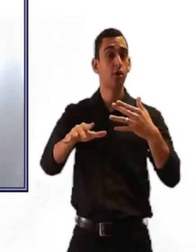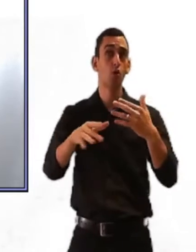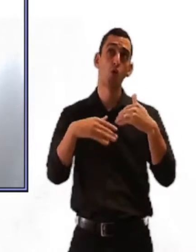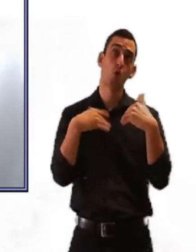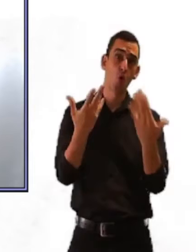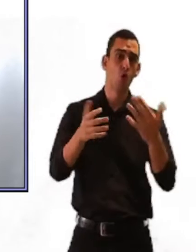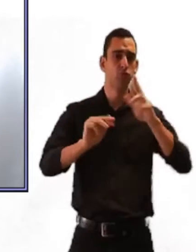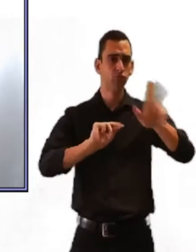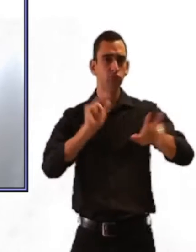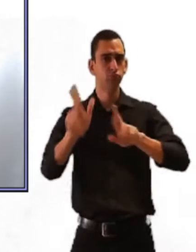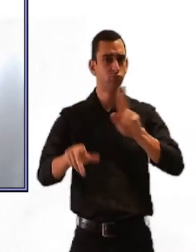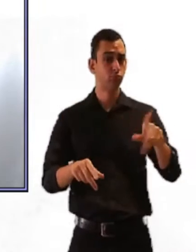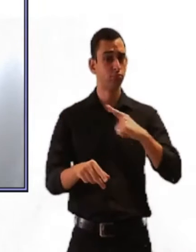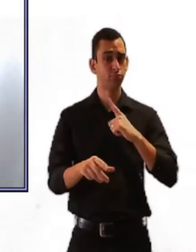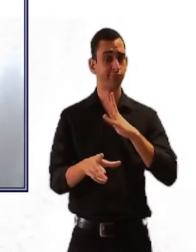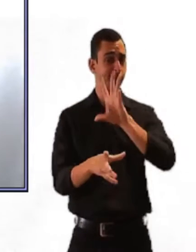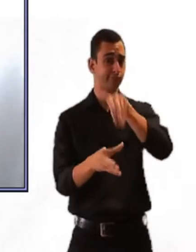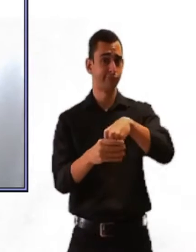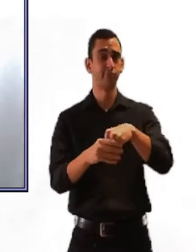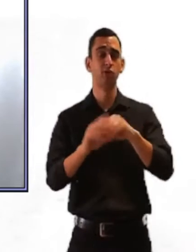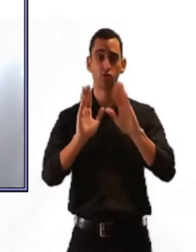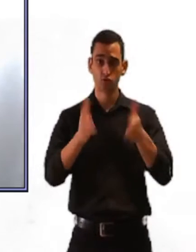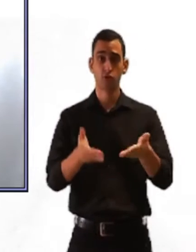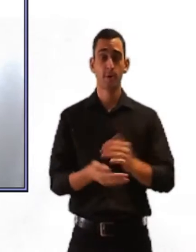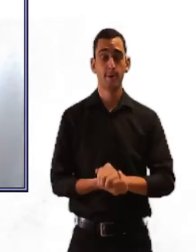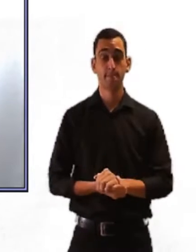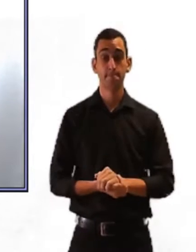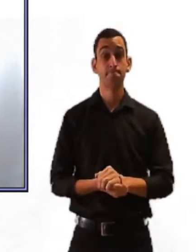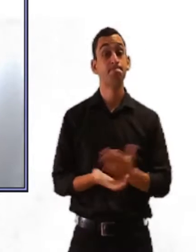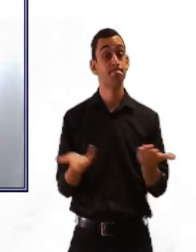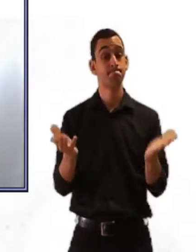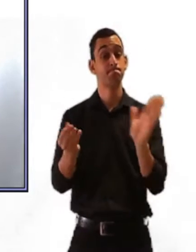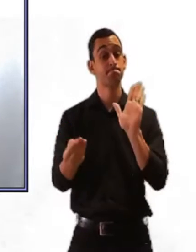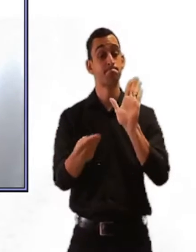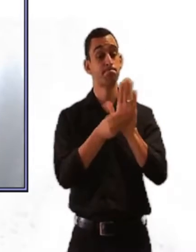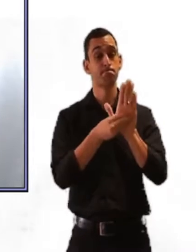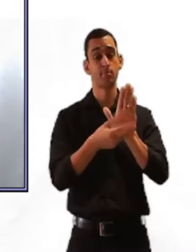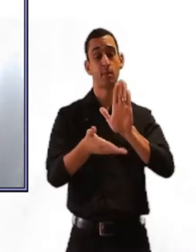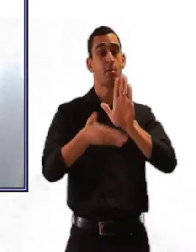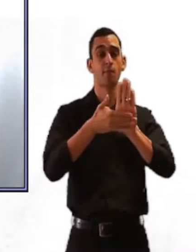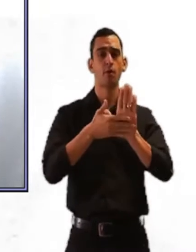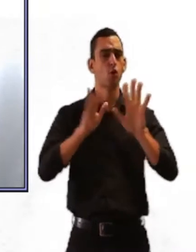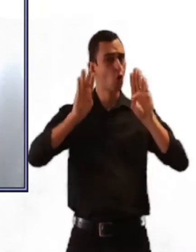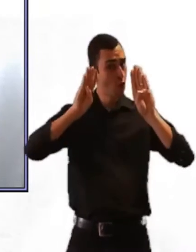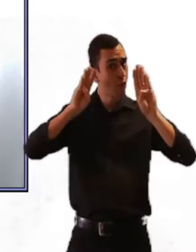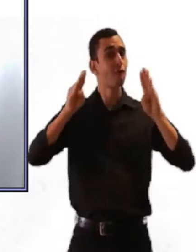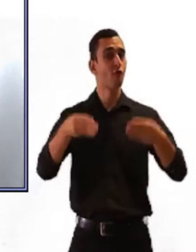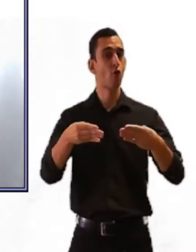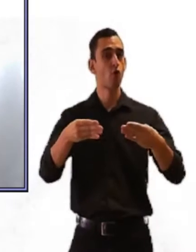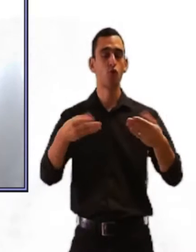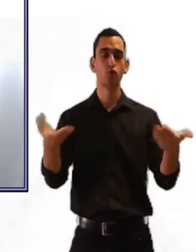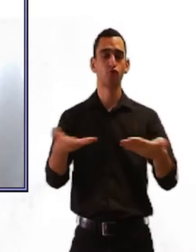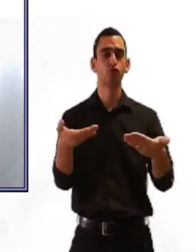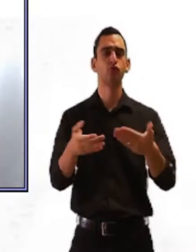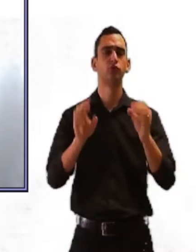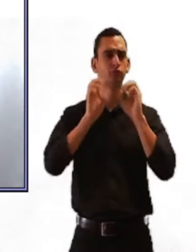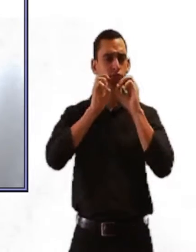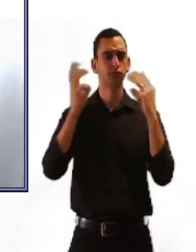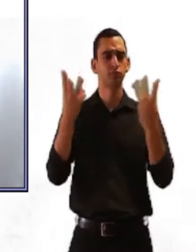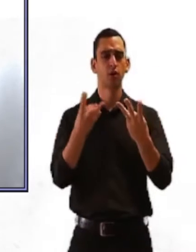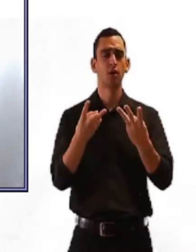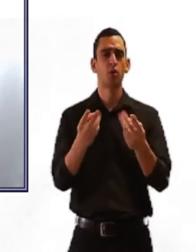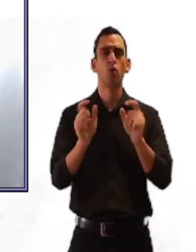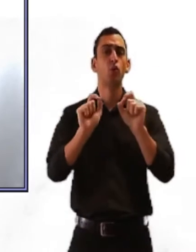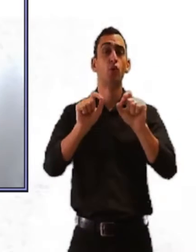aspectos tradicionais. Então, a proposta aqui, o objetivo desse webinar é nós